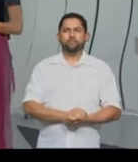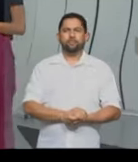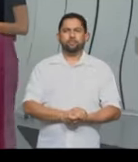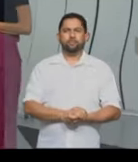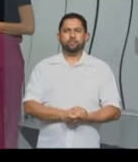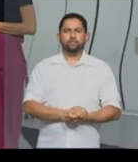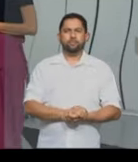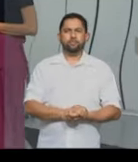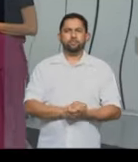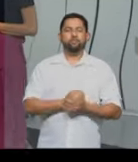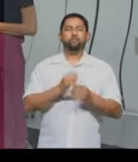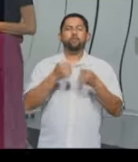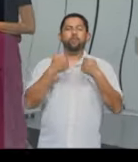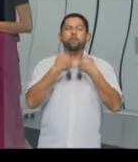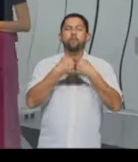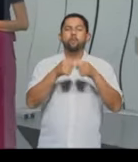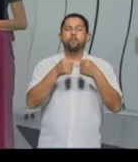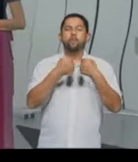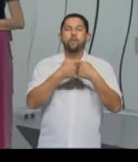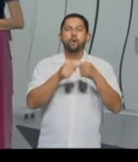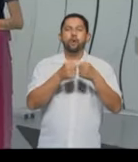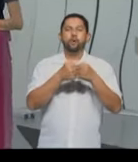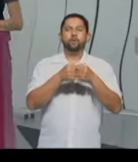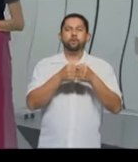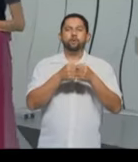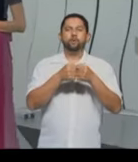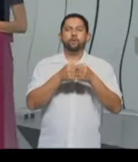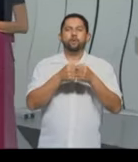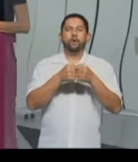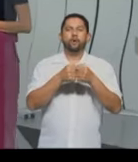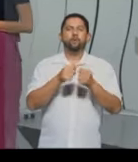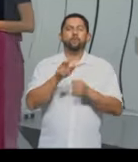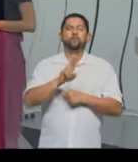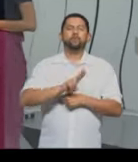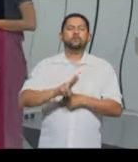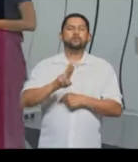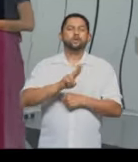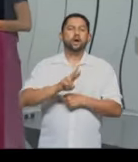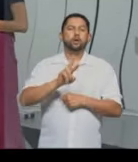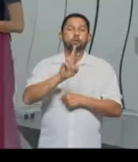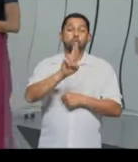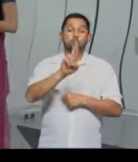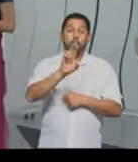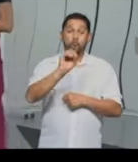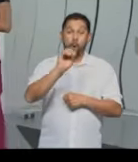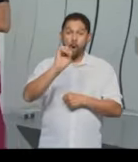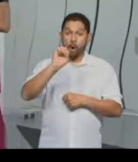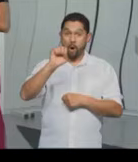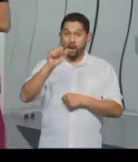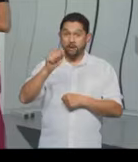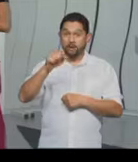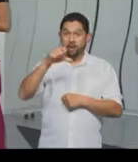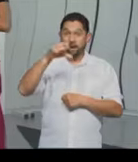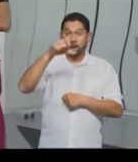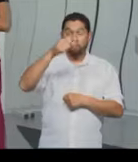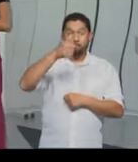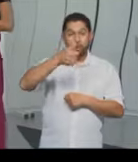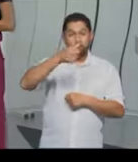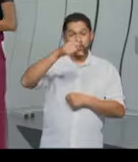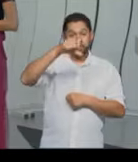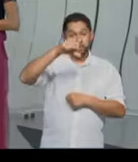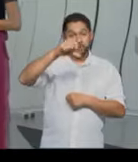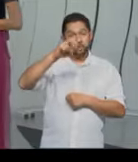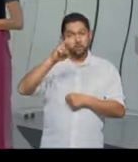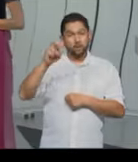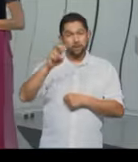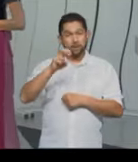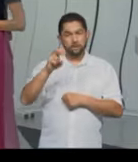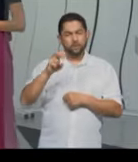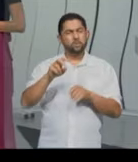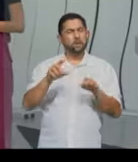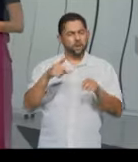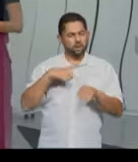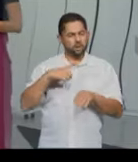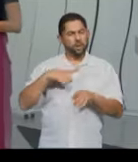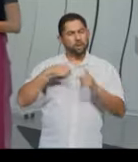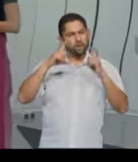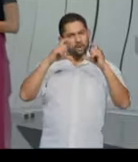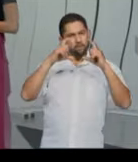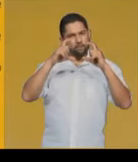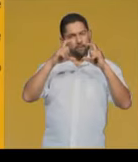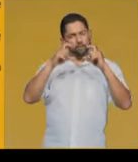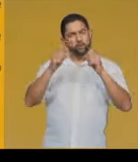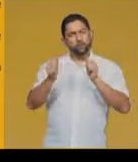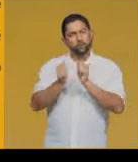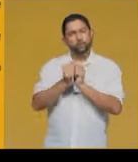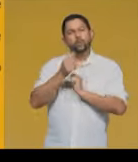praticado em 1955 por Rosa Parks, apresentado em fotografia ao lado de Martin Luther King.